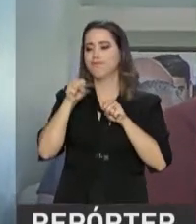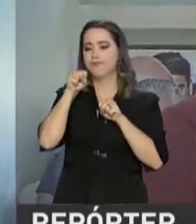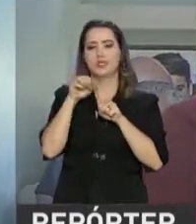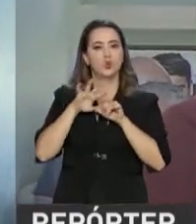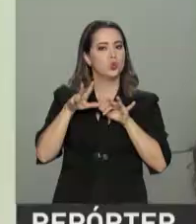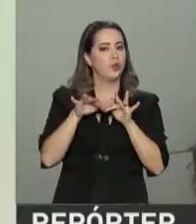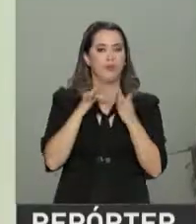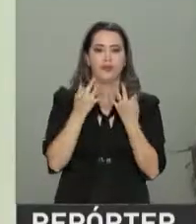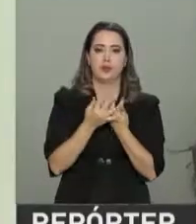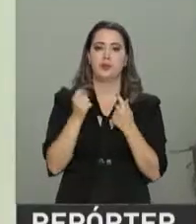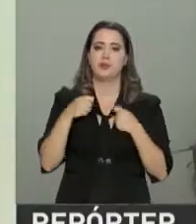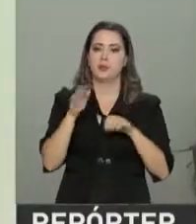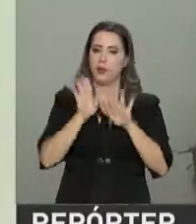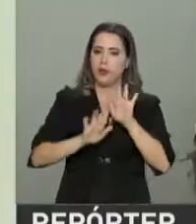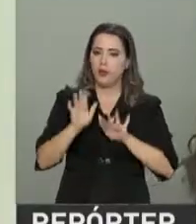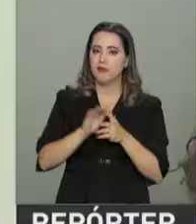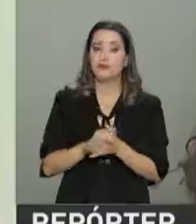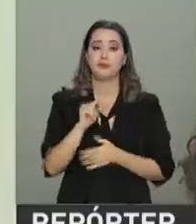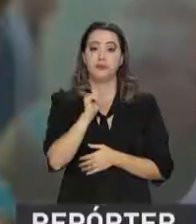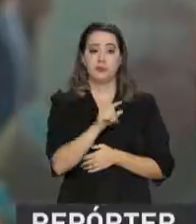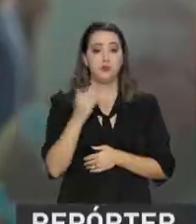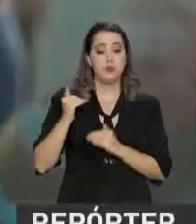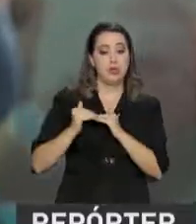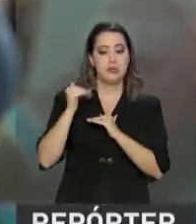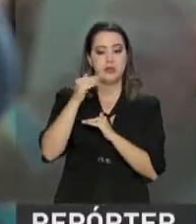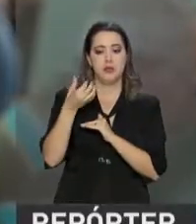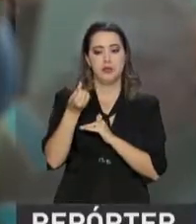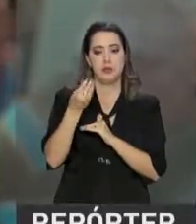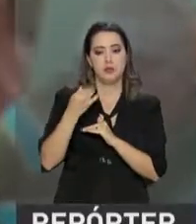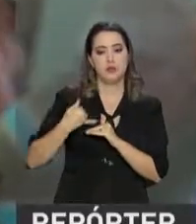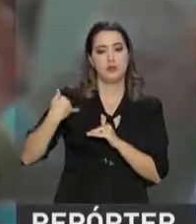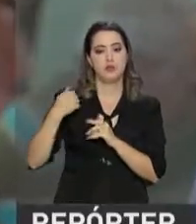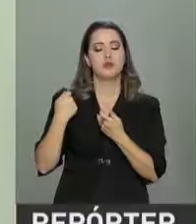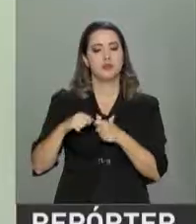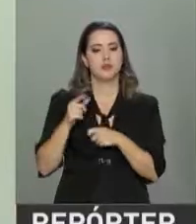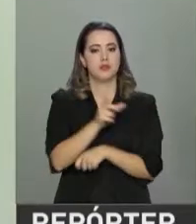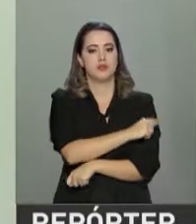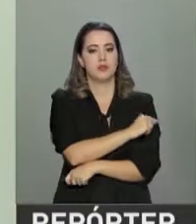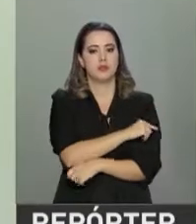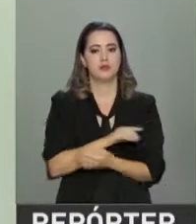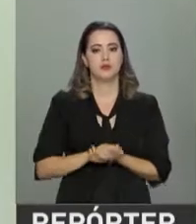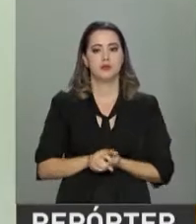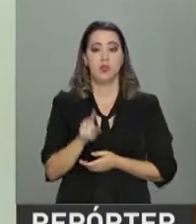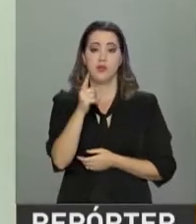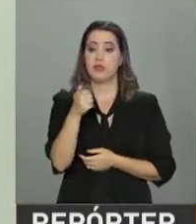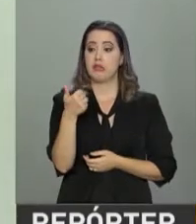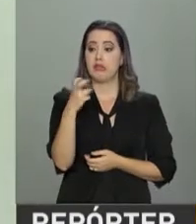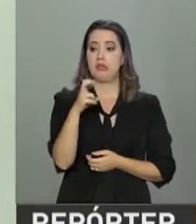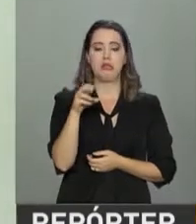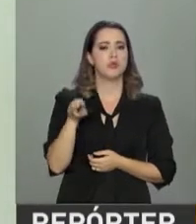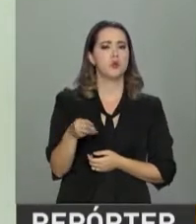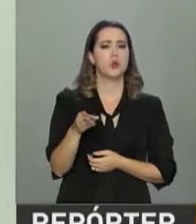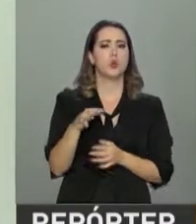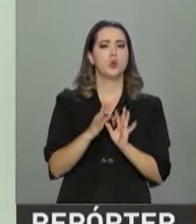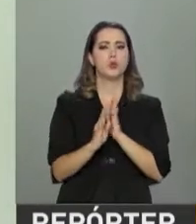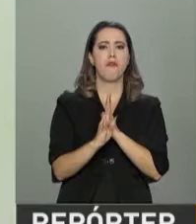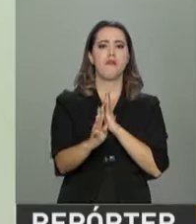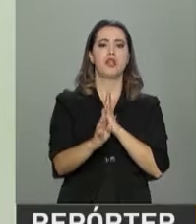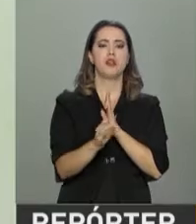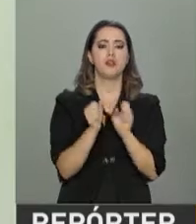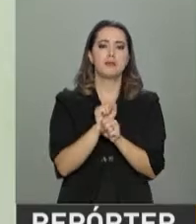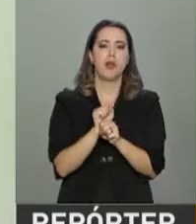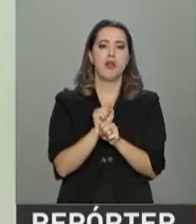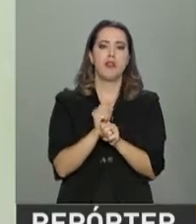Então a gente tem que se cuidar. Quem tem mais de 60 anos também não pode ficar de fora. Você vem 15 minutos, pega uma fila, traz a